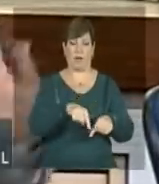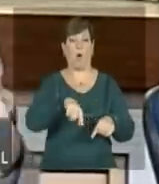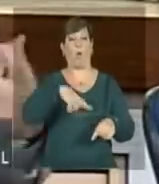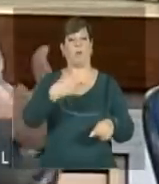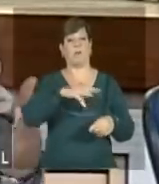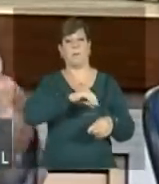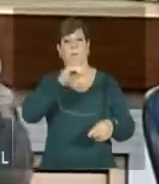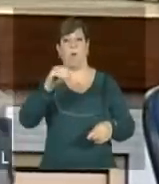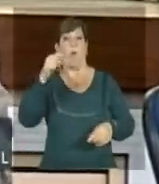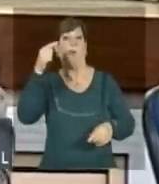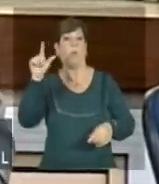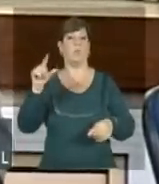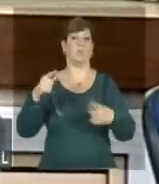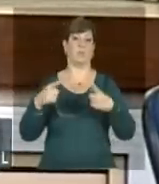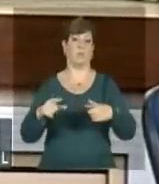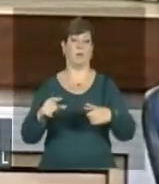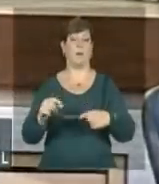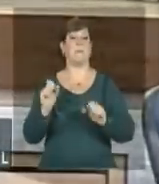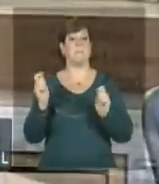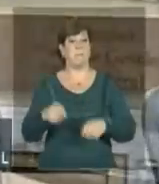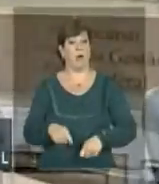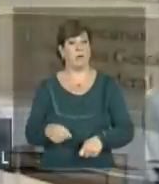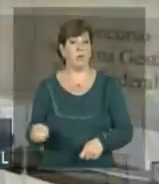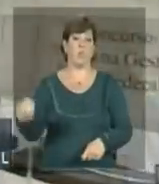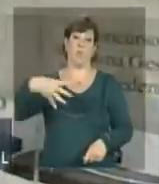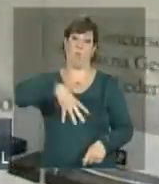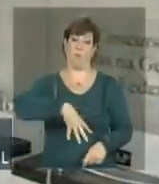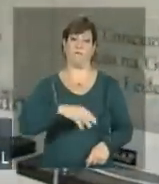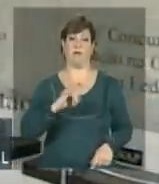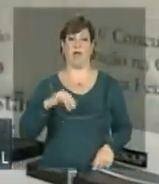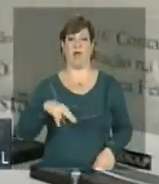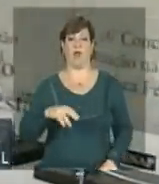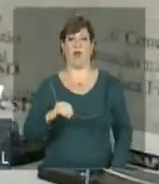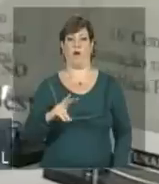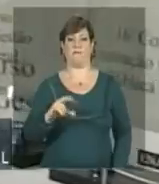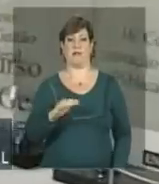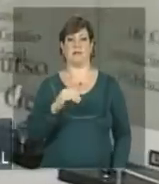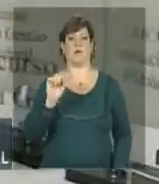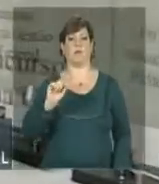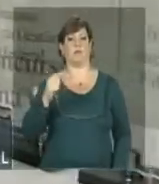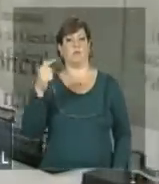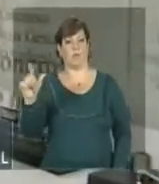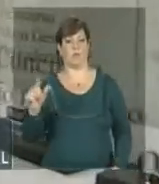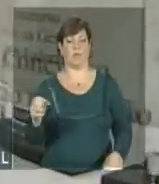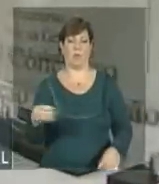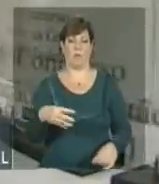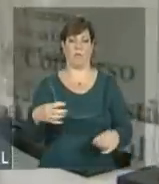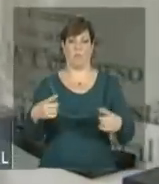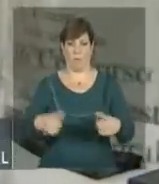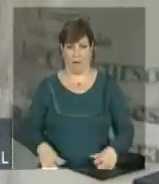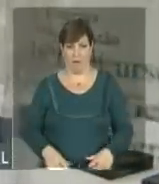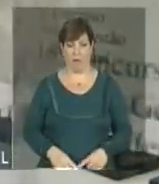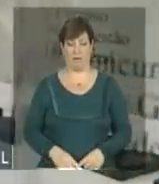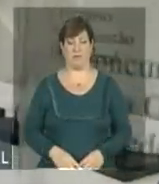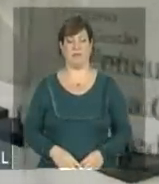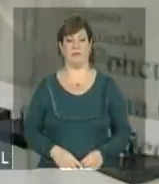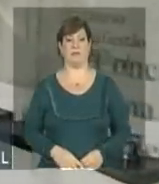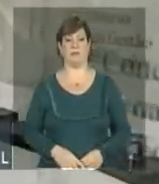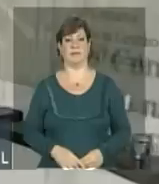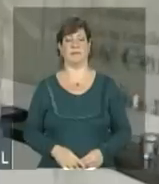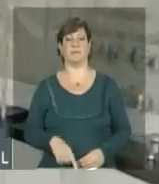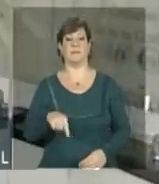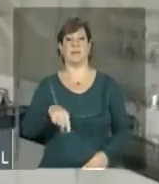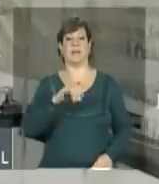outro, em situações difíceis, pode ser uma inovação naquele lugar. Então, é importante dizer que não é uma...